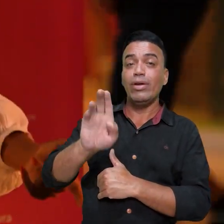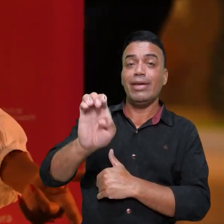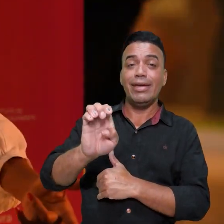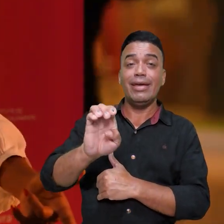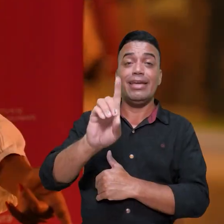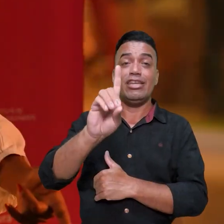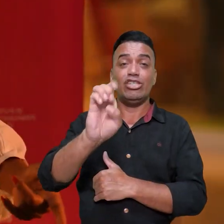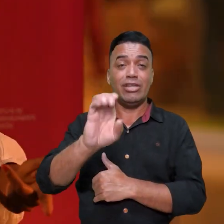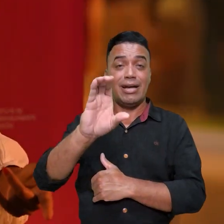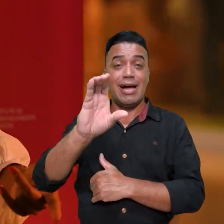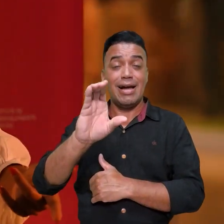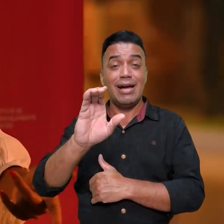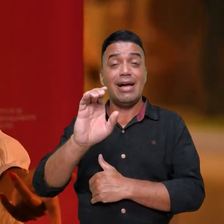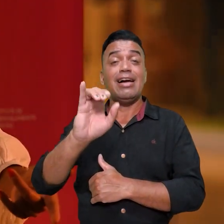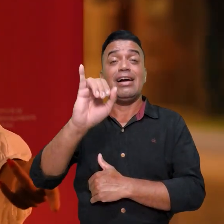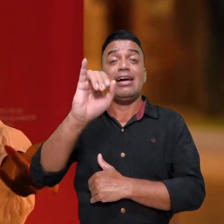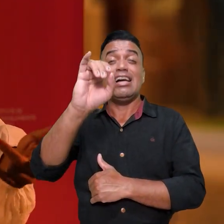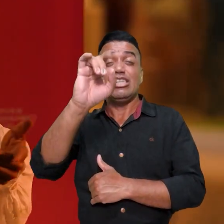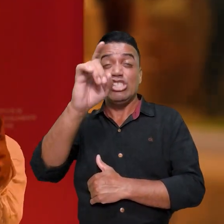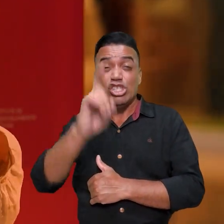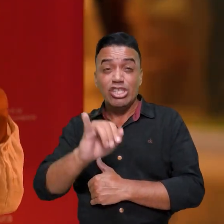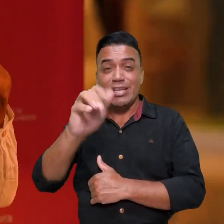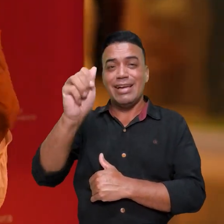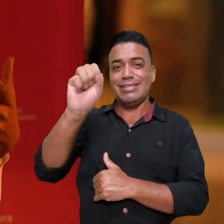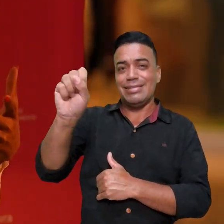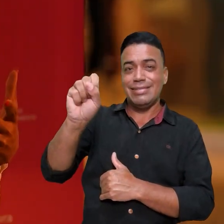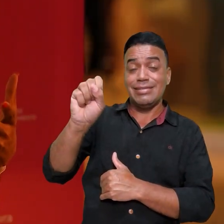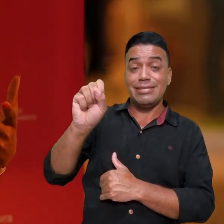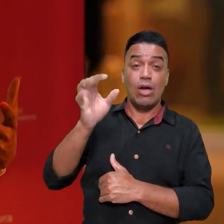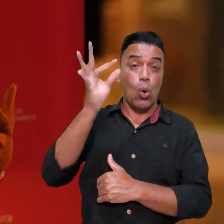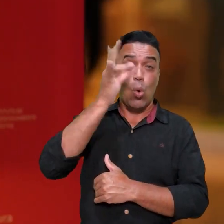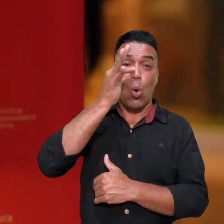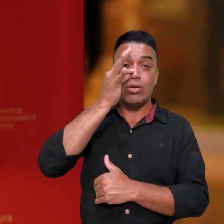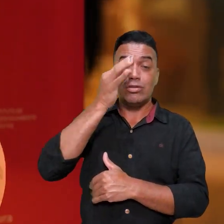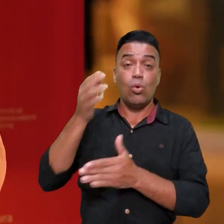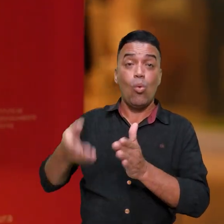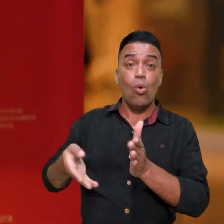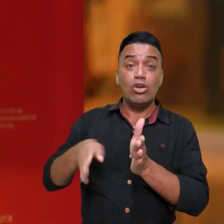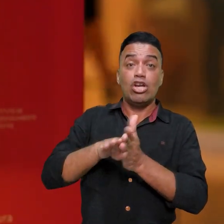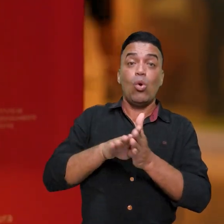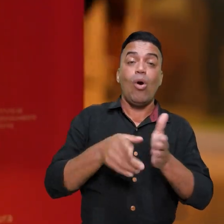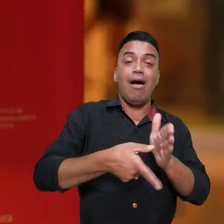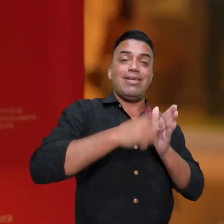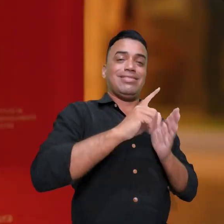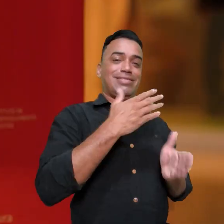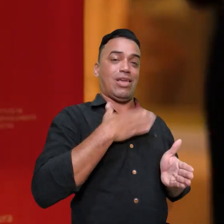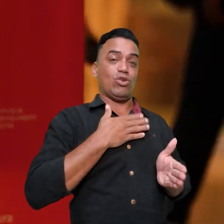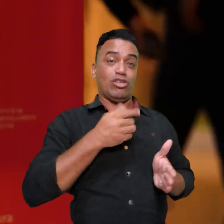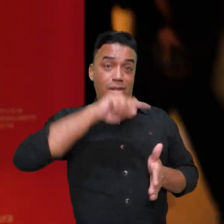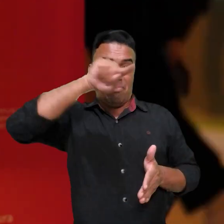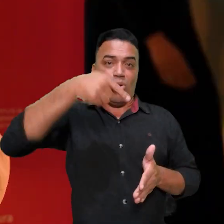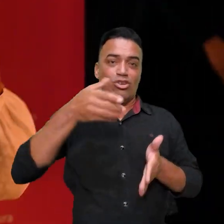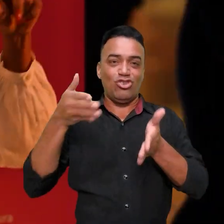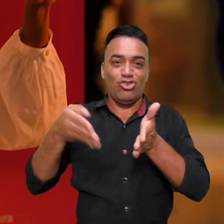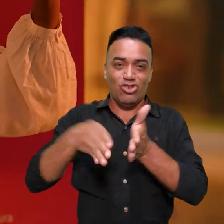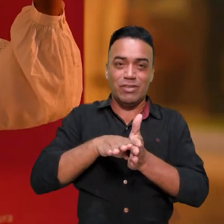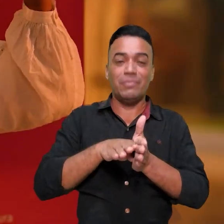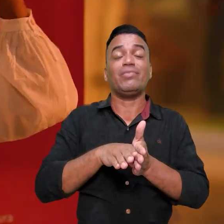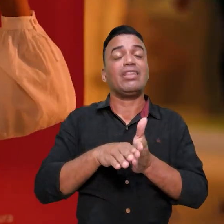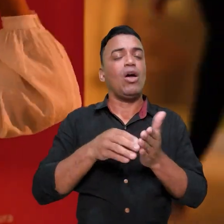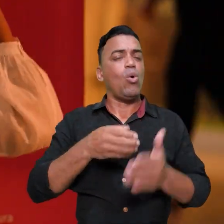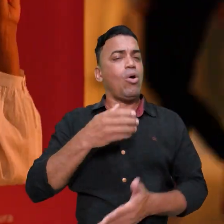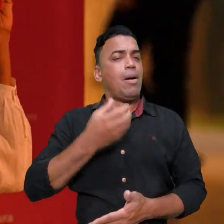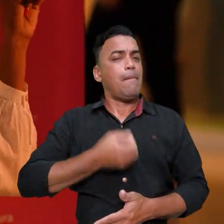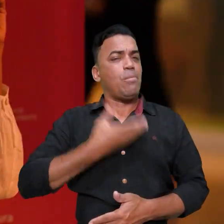lá, a Conceição chegou antes de mim ainda, sabe? Para conversar com aqueles jovens. E aí, eu leio esse poema aqui, que foi